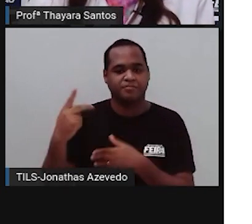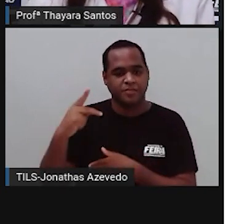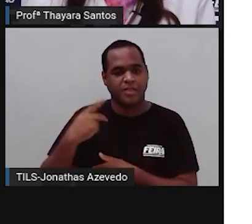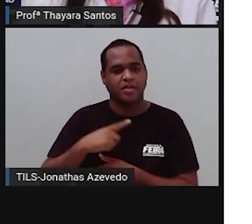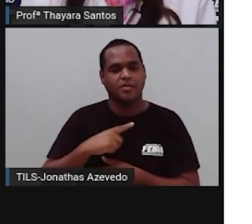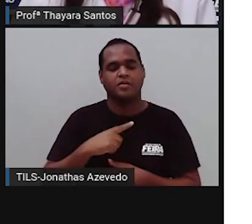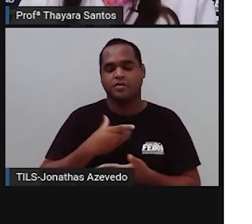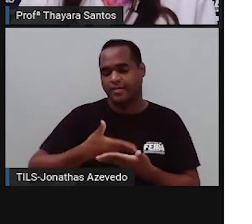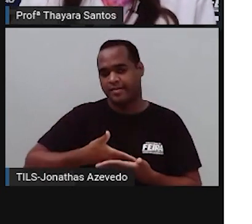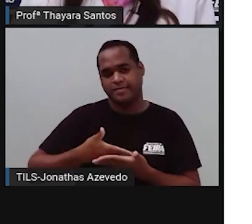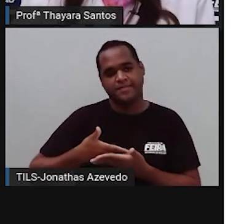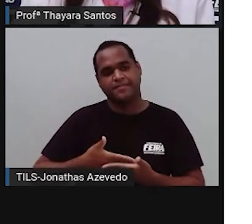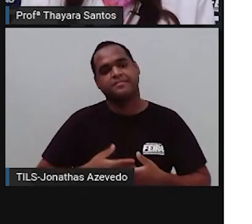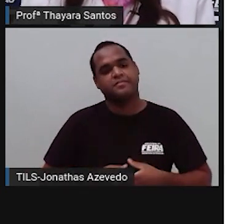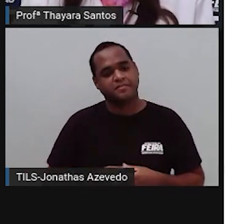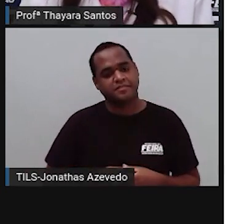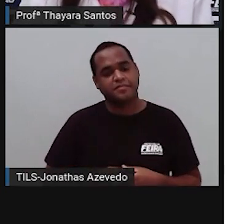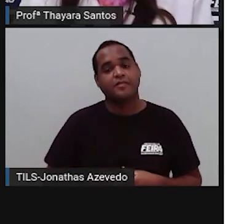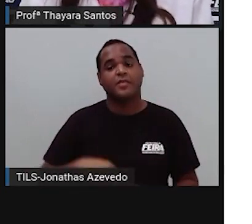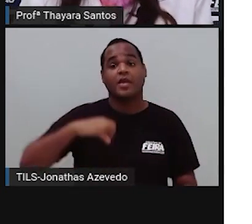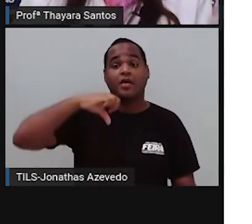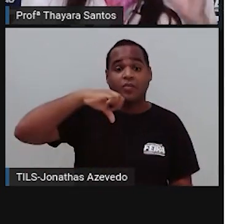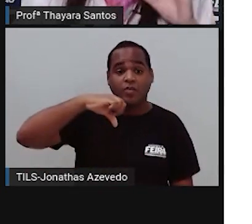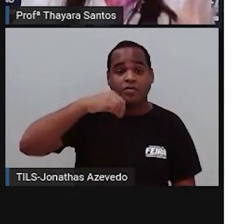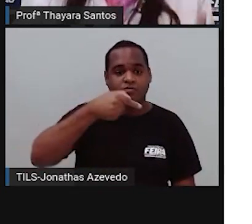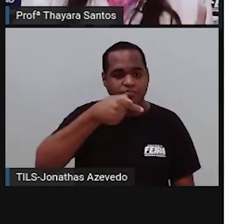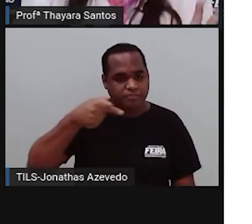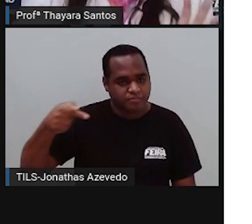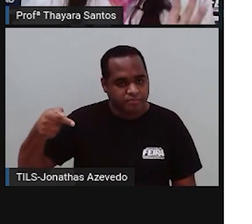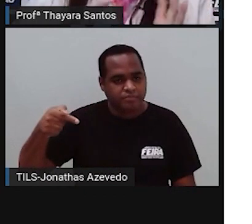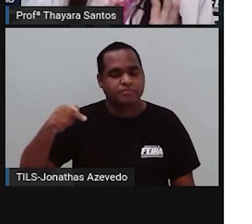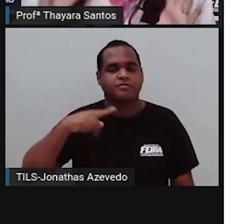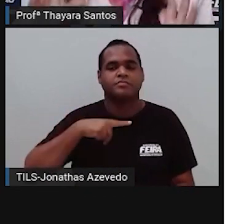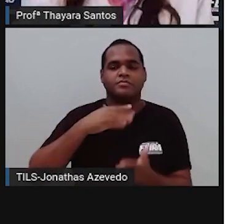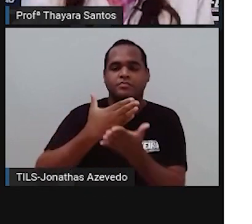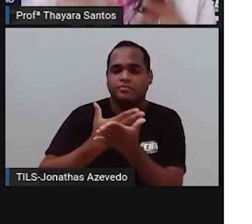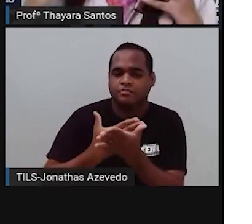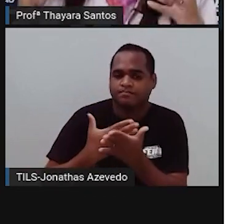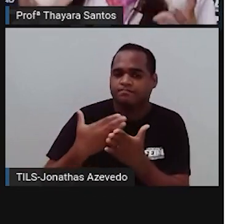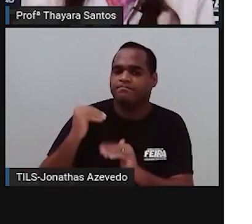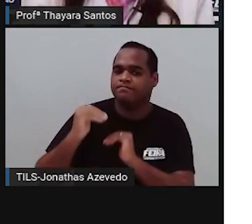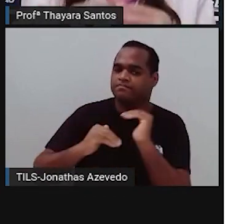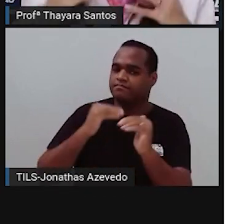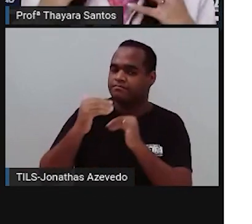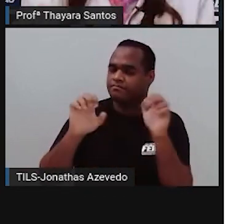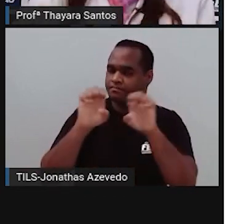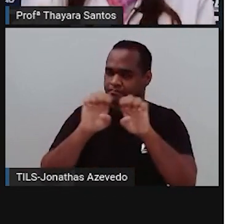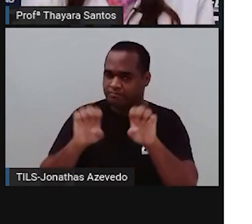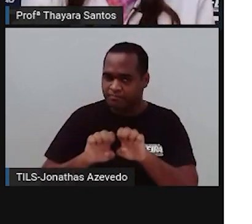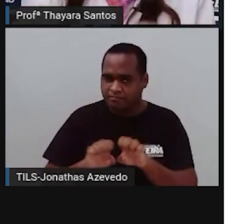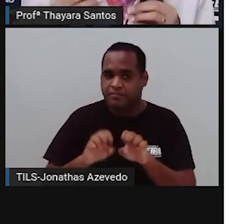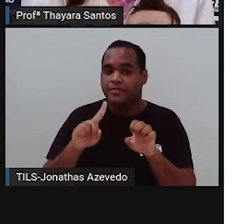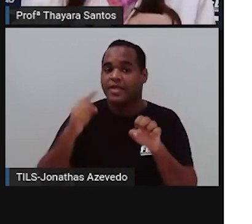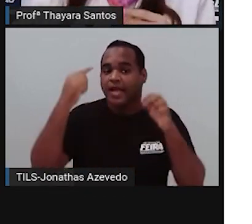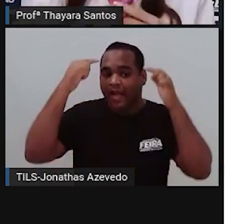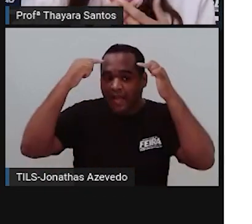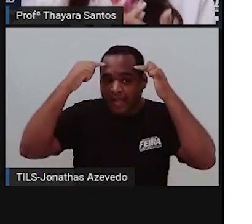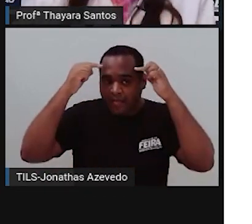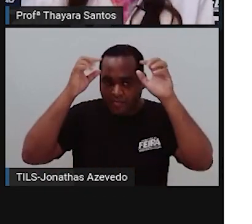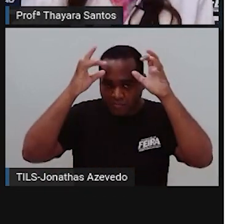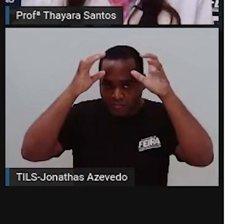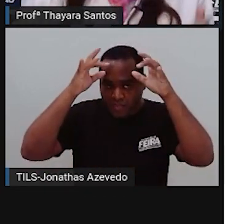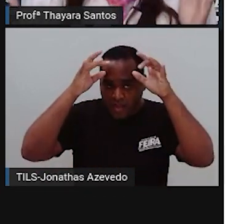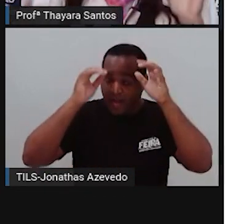bebê. A partir da 9ª semana, aí a gente tem o desenvolvimento das estruturas do cérebro. E esse é um processo